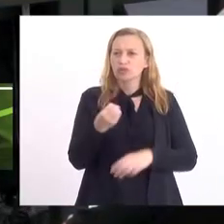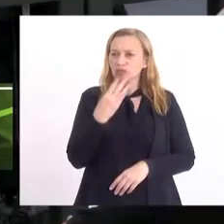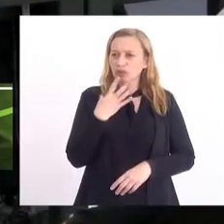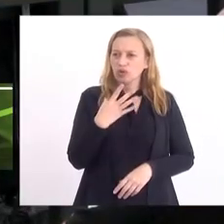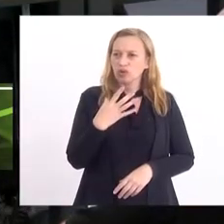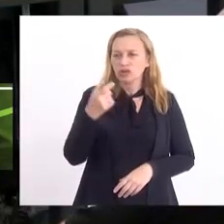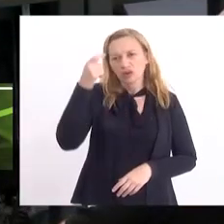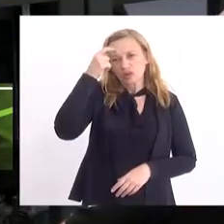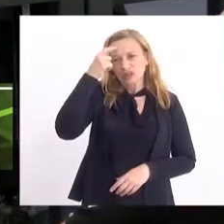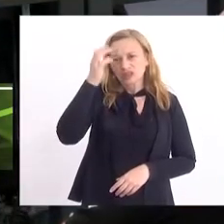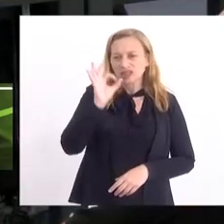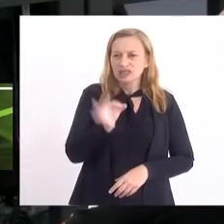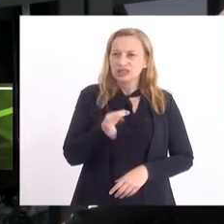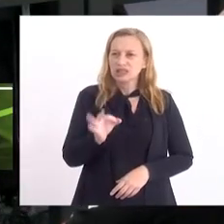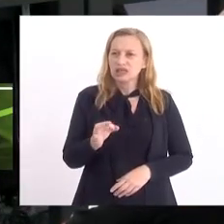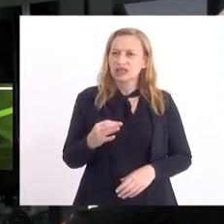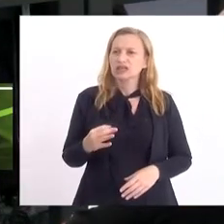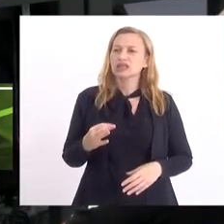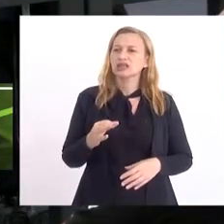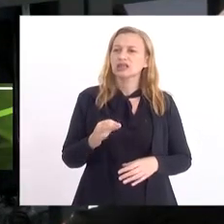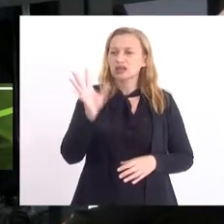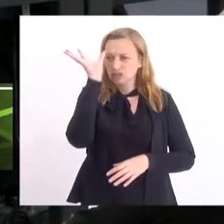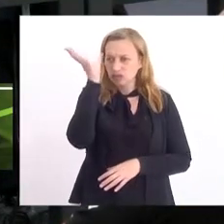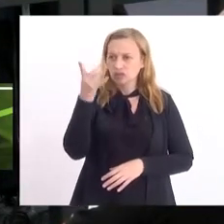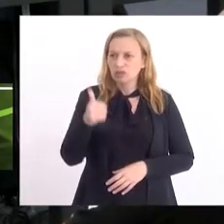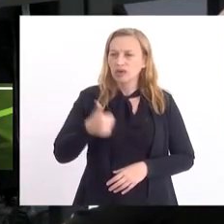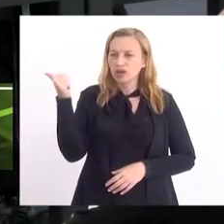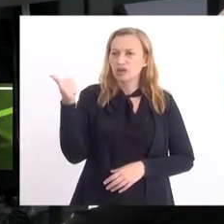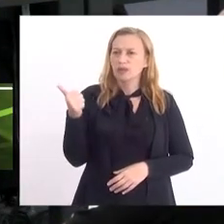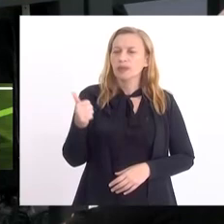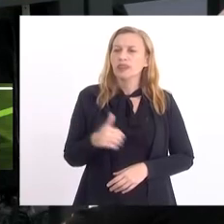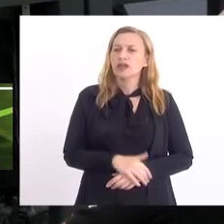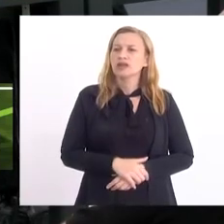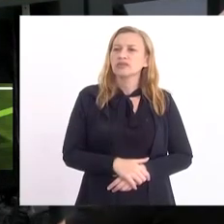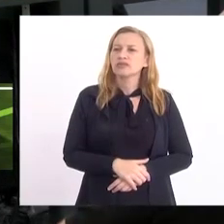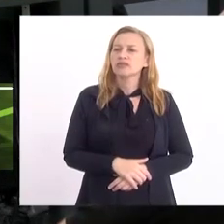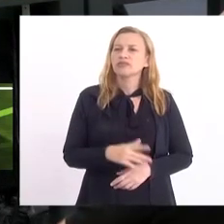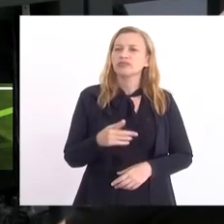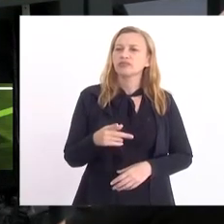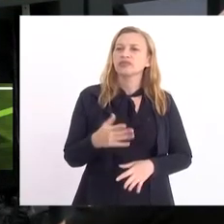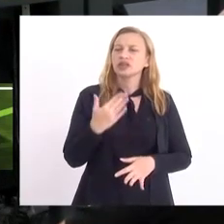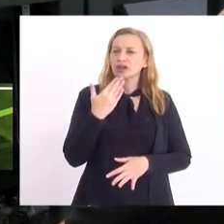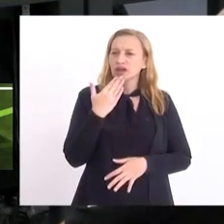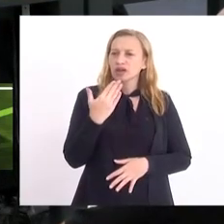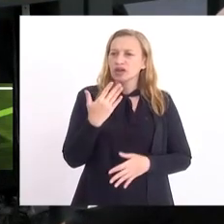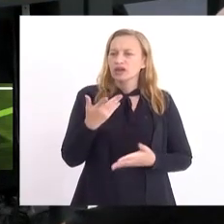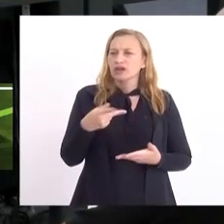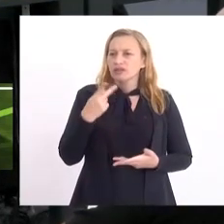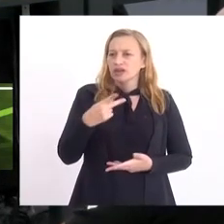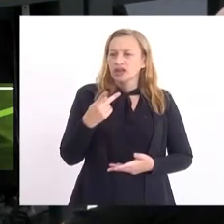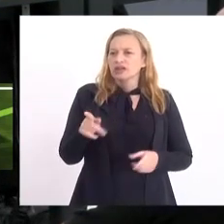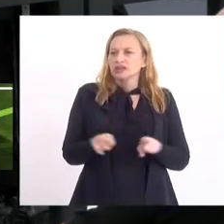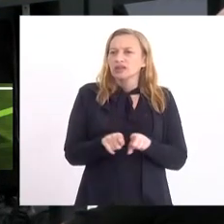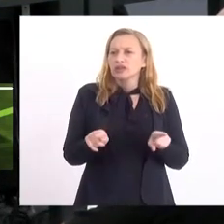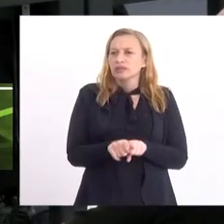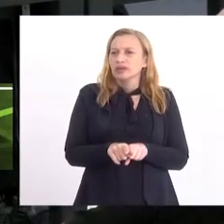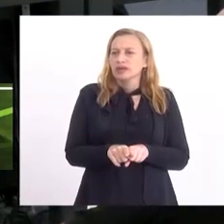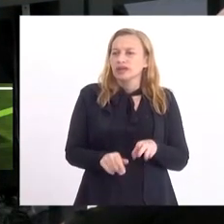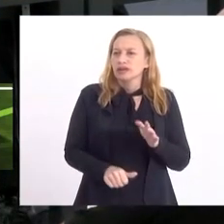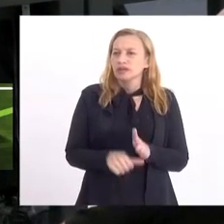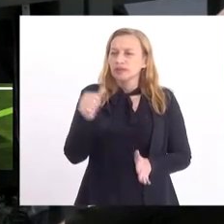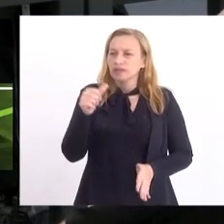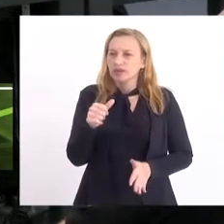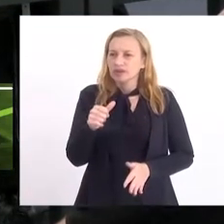que é o que a gente vai chegar aqui hoje, e é uma solução. Faço, antes de te passar a palavra também, só uma... É a primeira vez que a